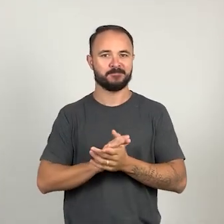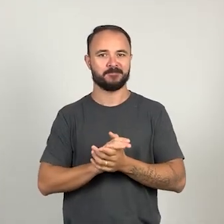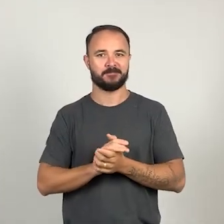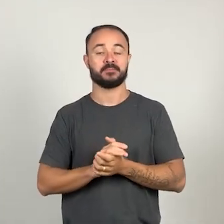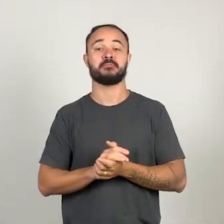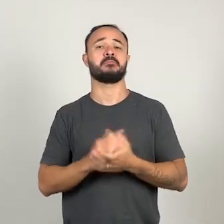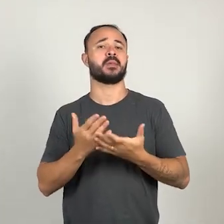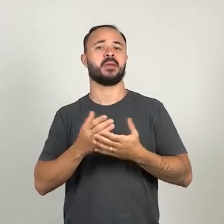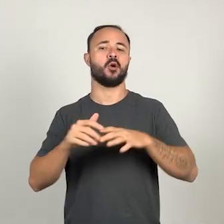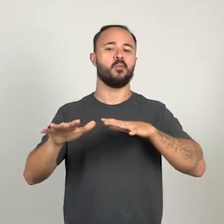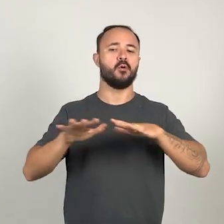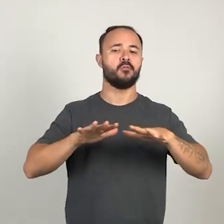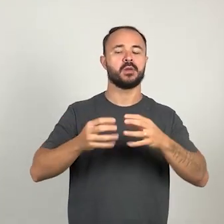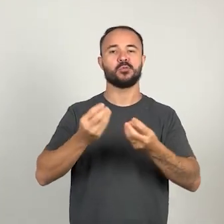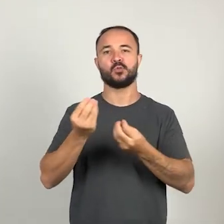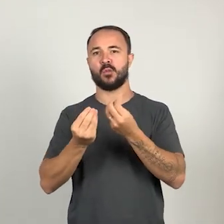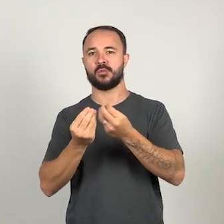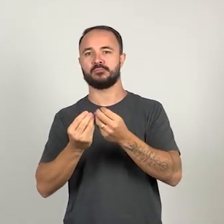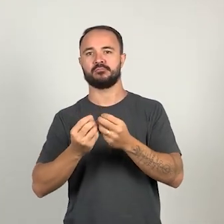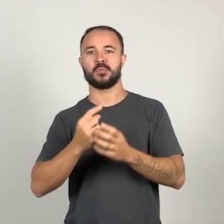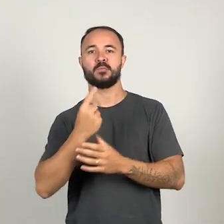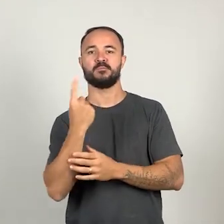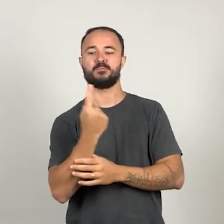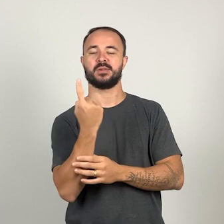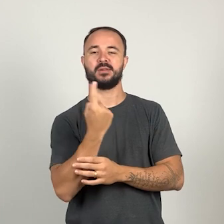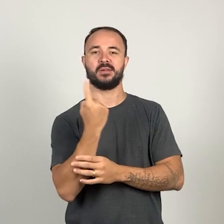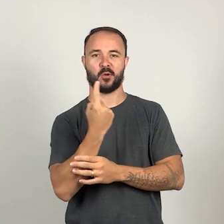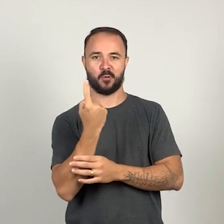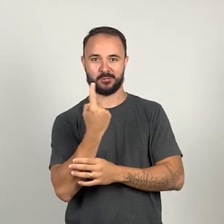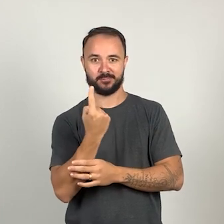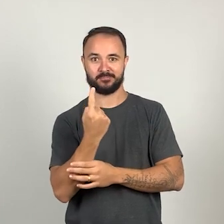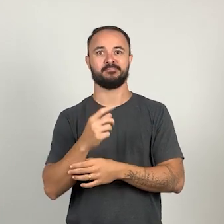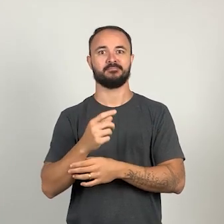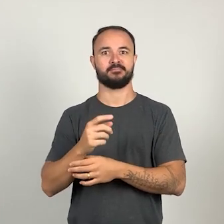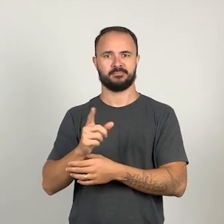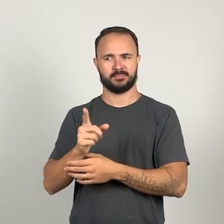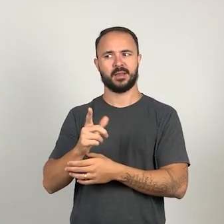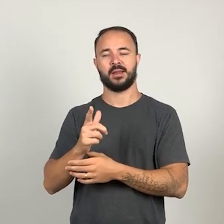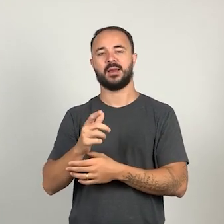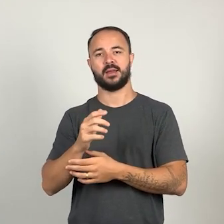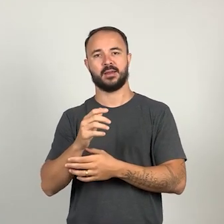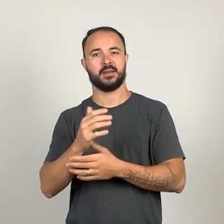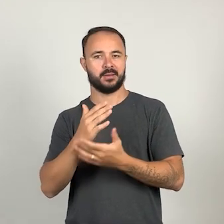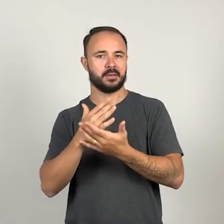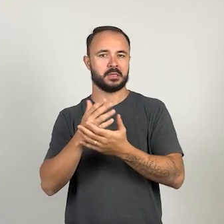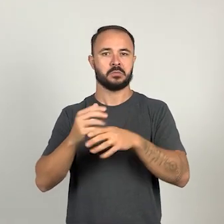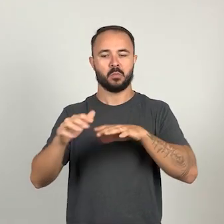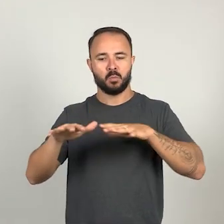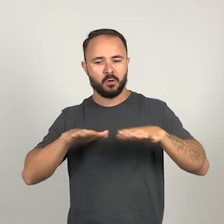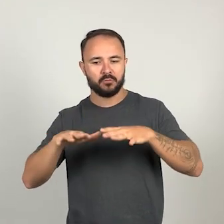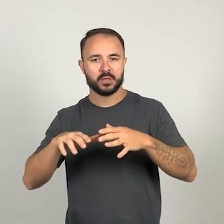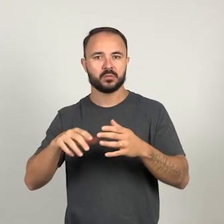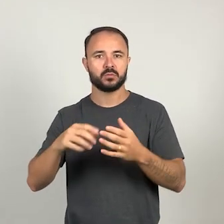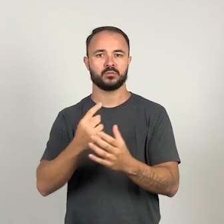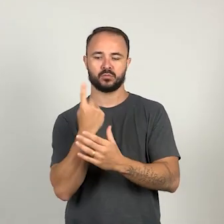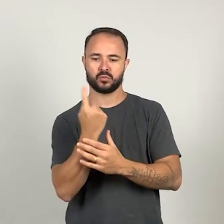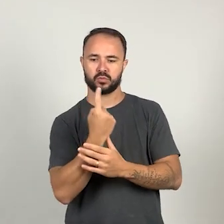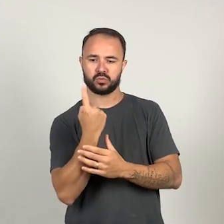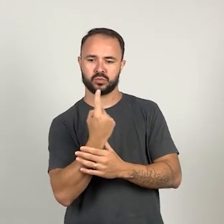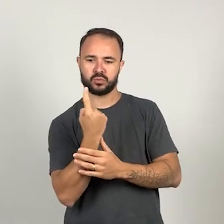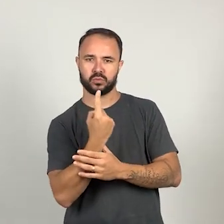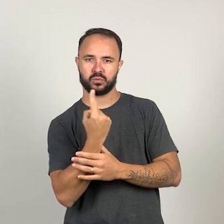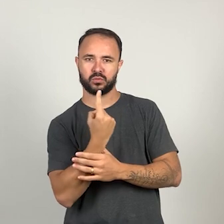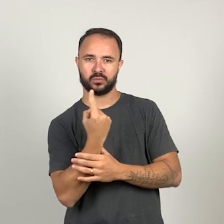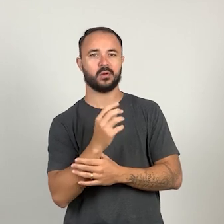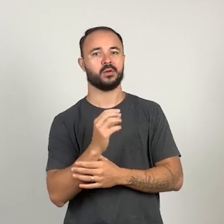famoso peão. O peão, vamos ter então o princípio básico de um objeto que gira em torno do seu próprio eixo.